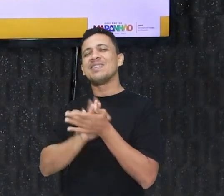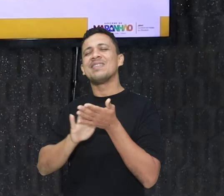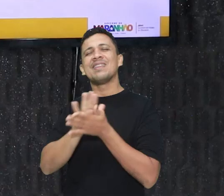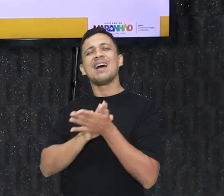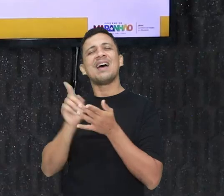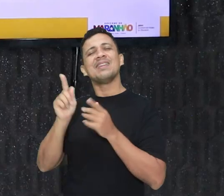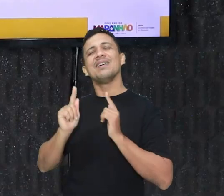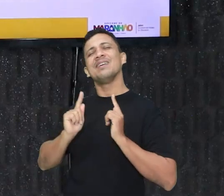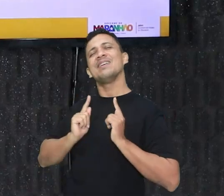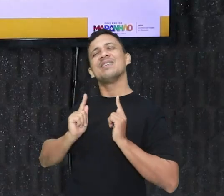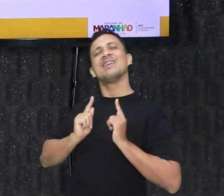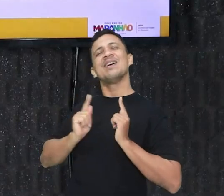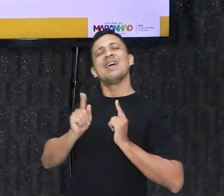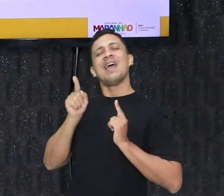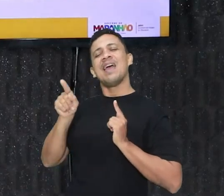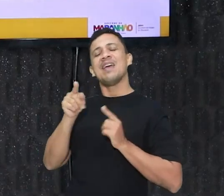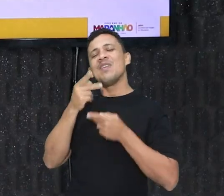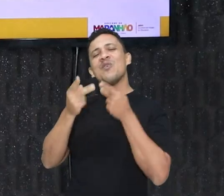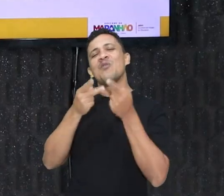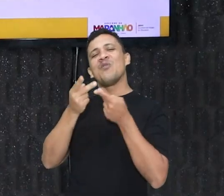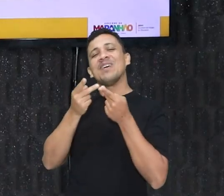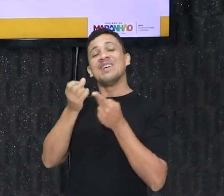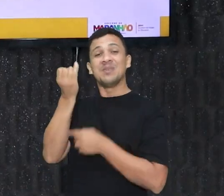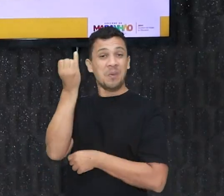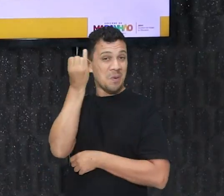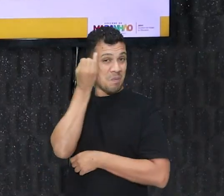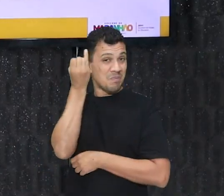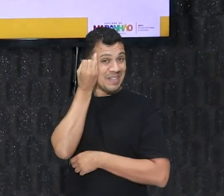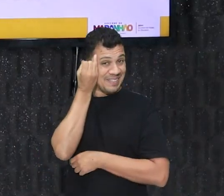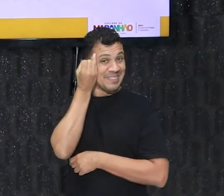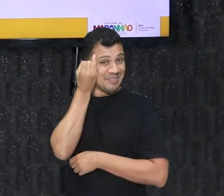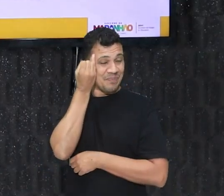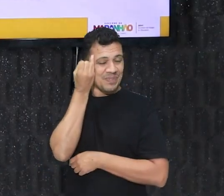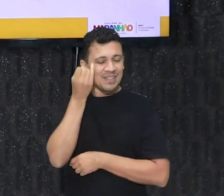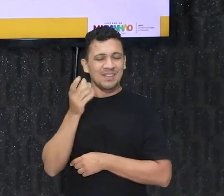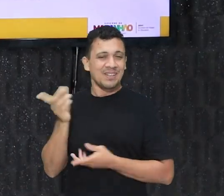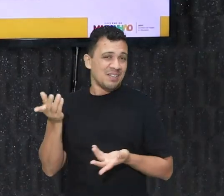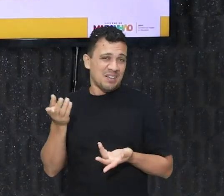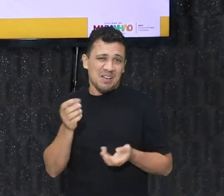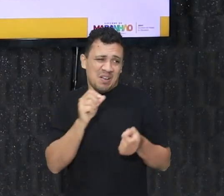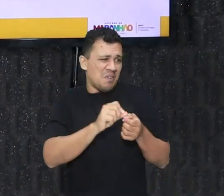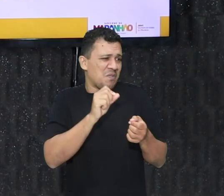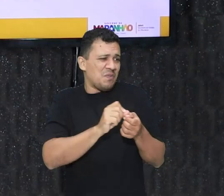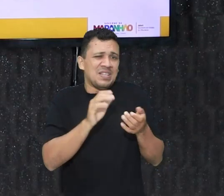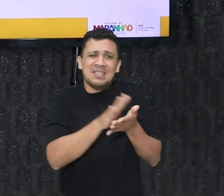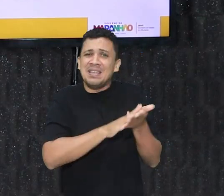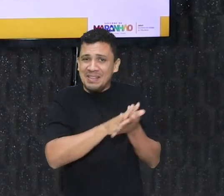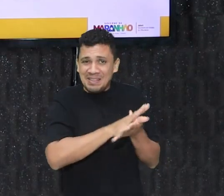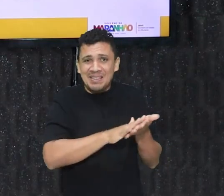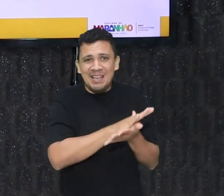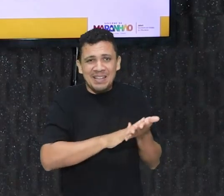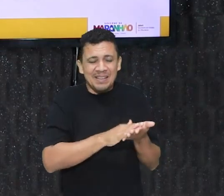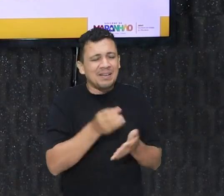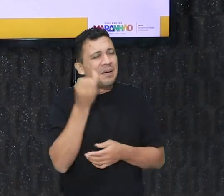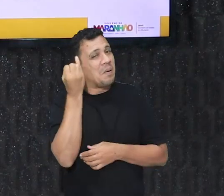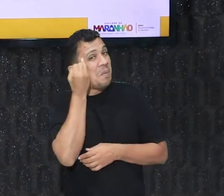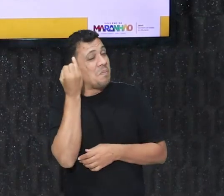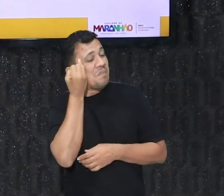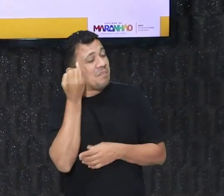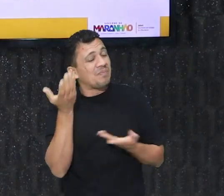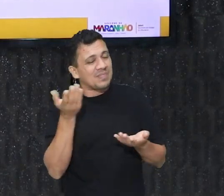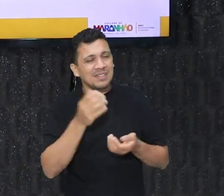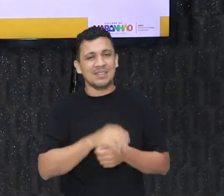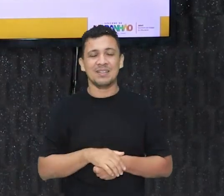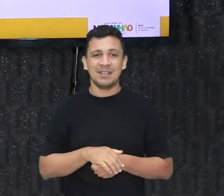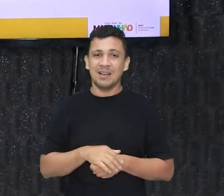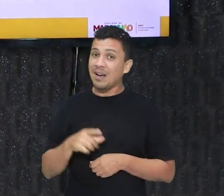fala de preguiça. Nesse caso, a preguiça é quando a gente está naquele estado que a gente não está querendo fazer muita coisa, não, a gente quer ficar deitado. Então, eu